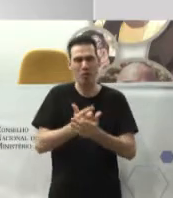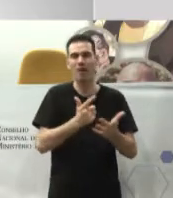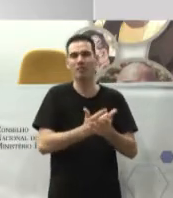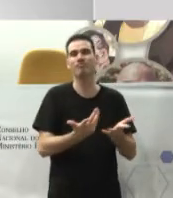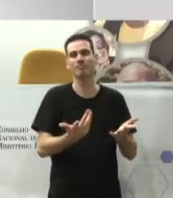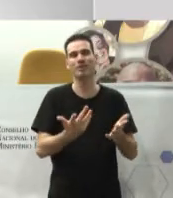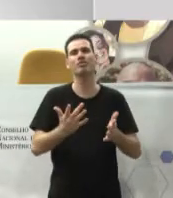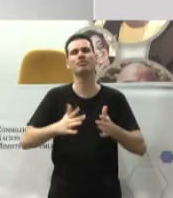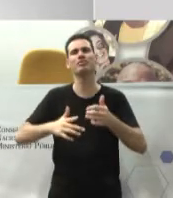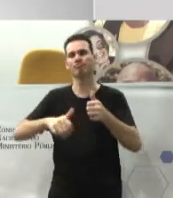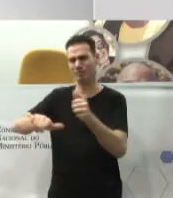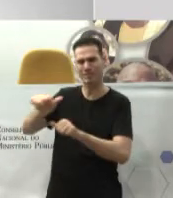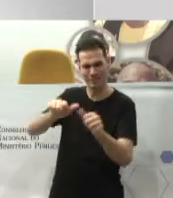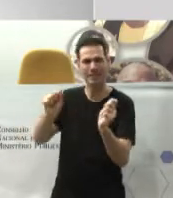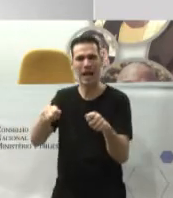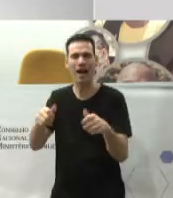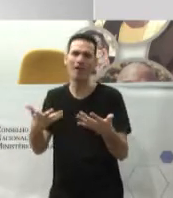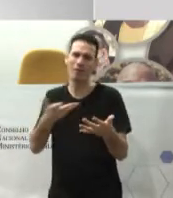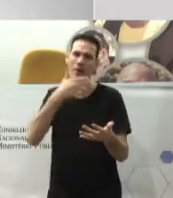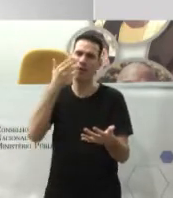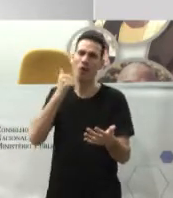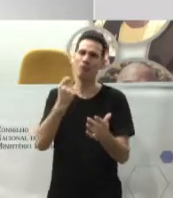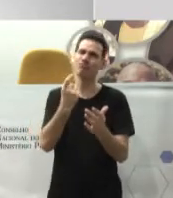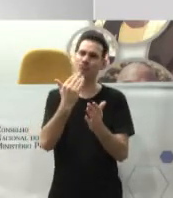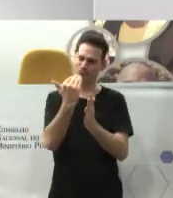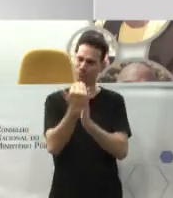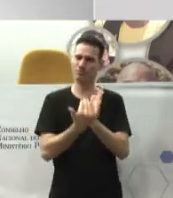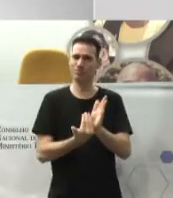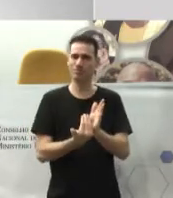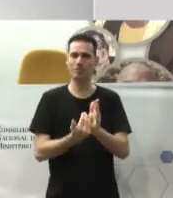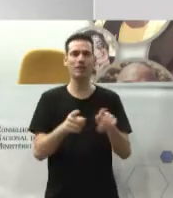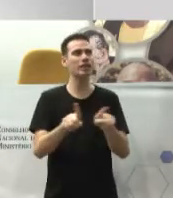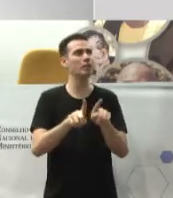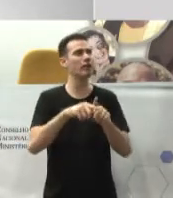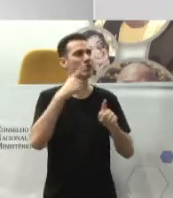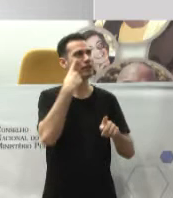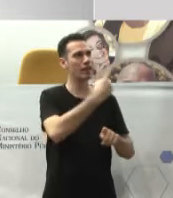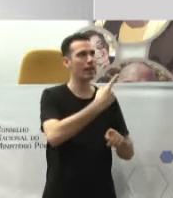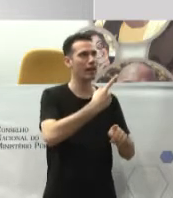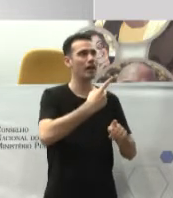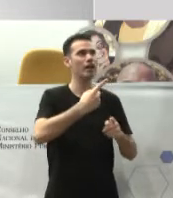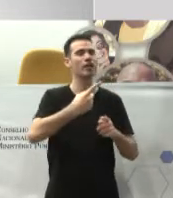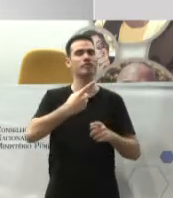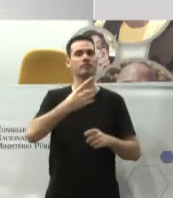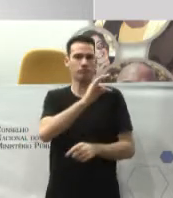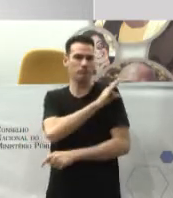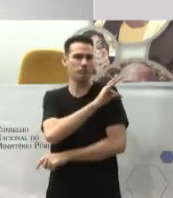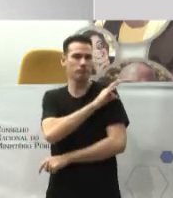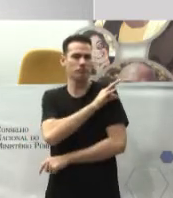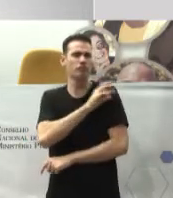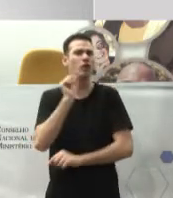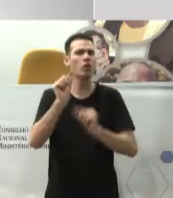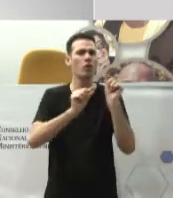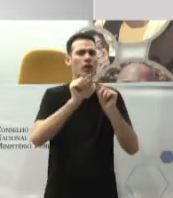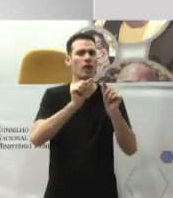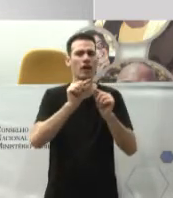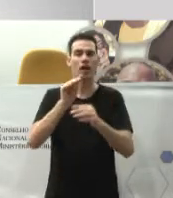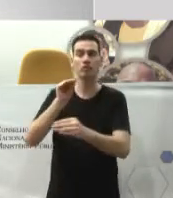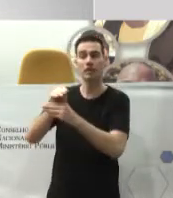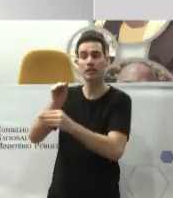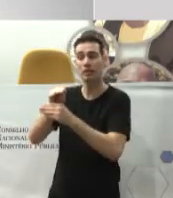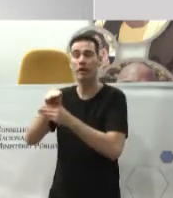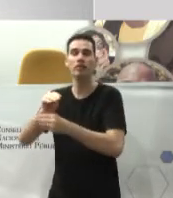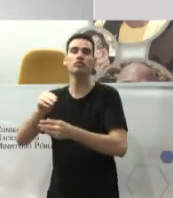Então, como é que funciona? Existe a elaboração de um parecer técnico que propõe tratamento alternativo ou substituição de